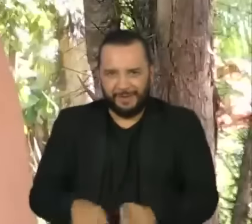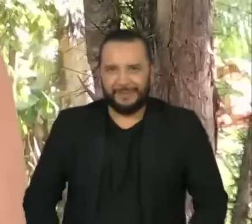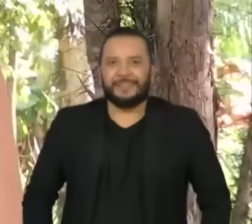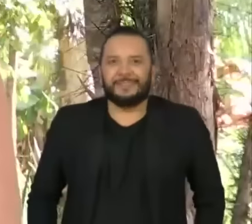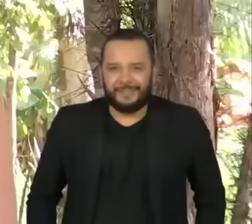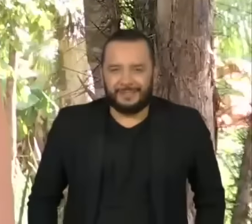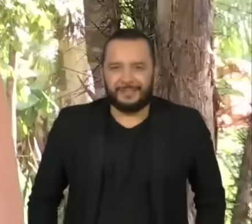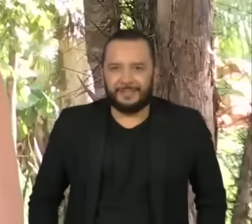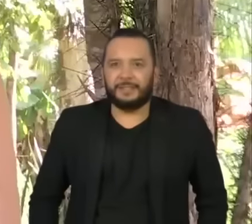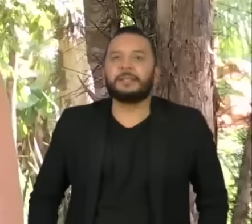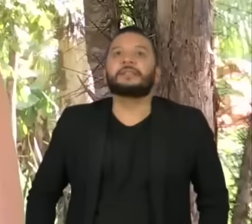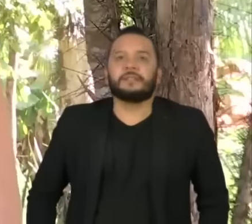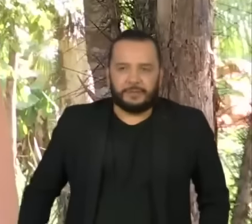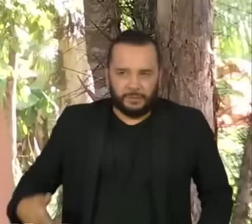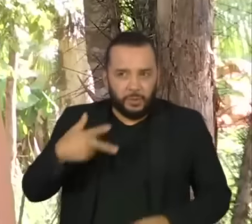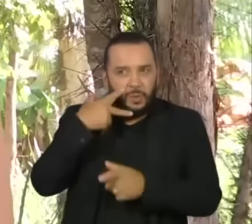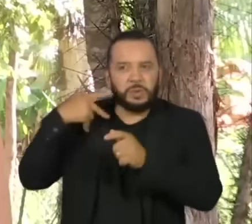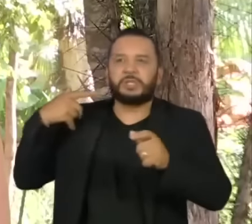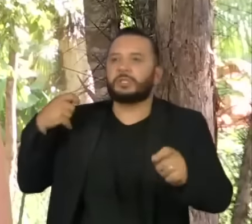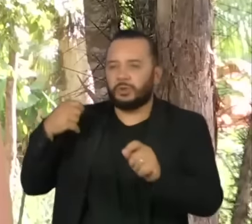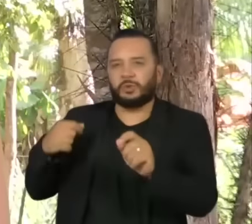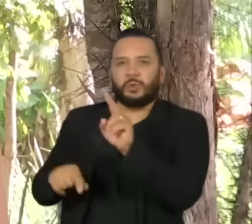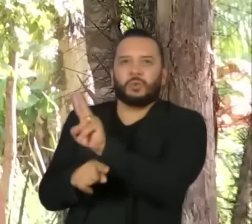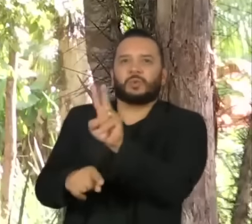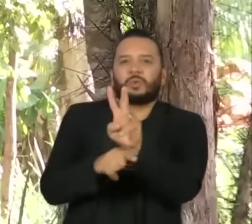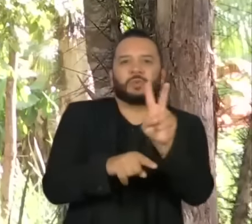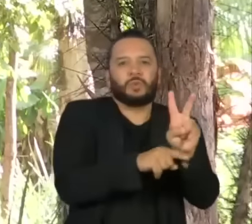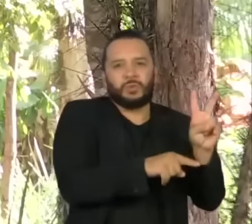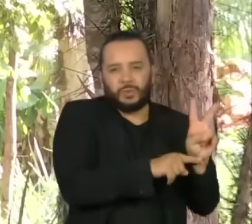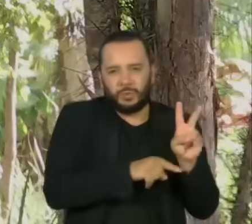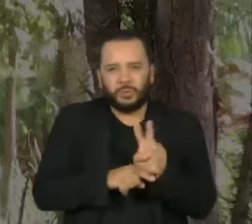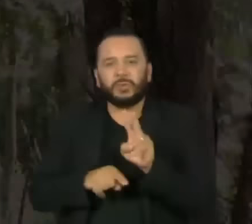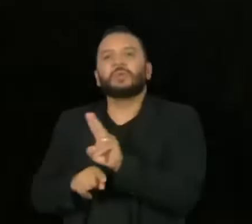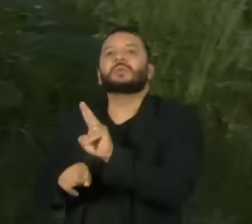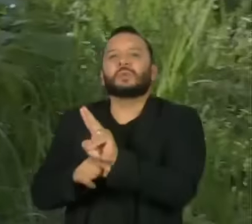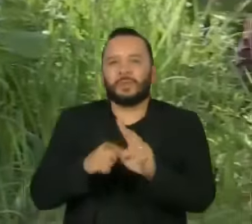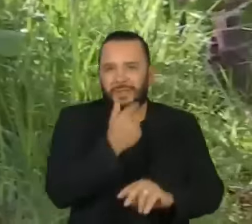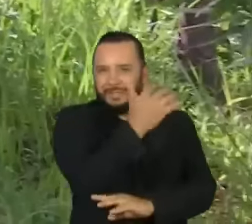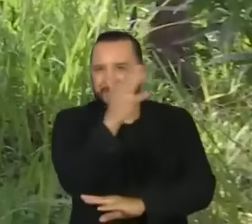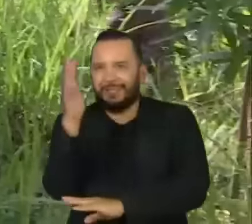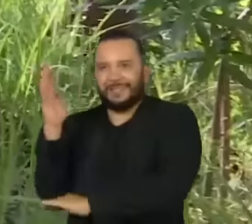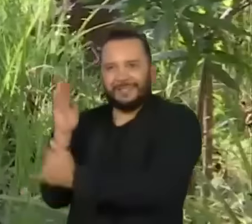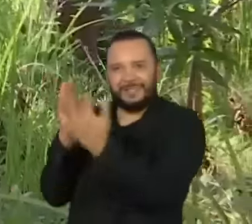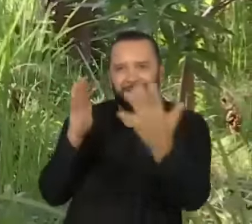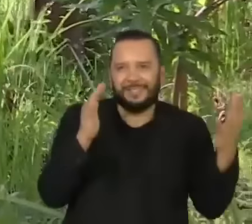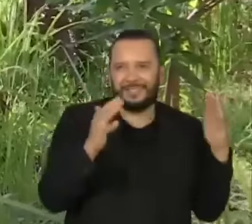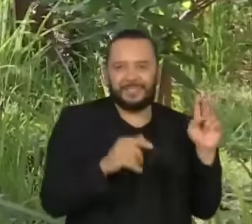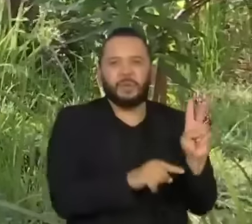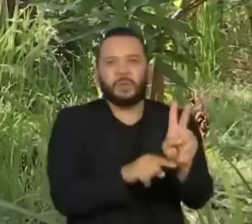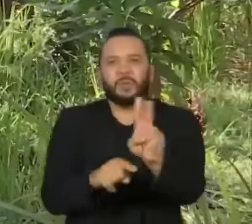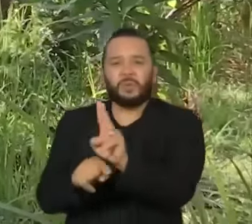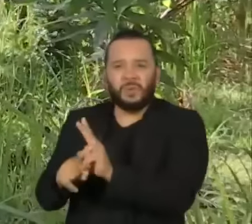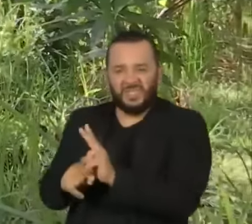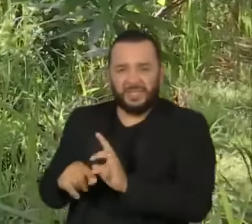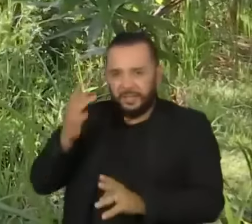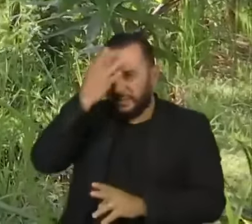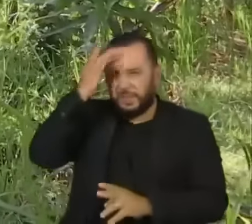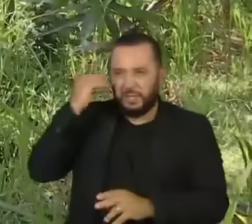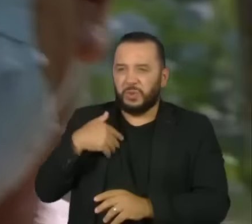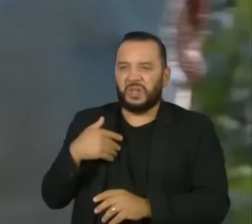Os índios são os conservadores da natureza. E a maioria deles não são